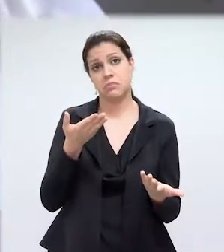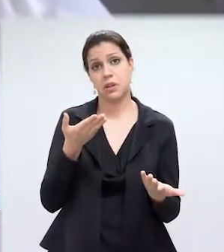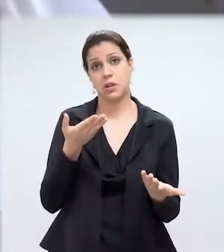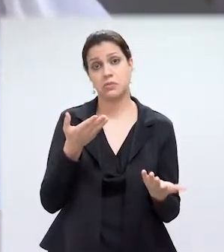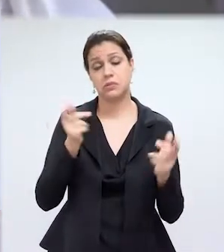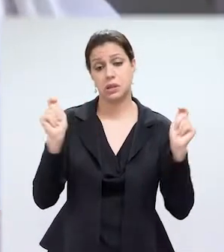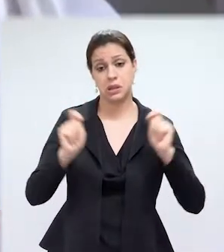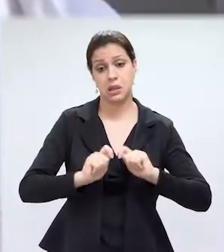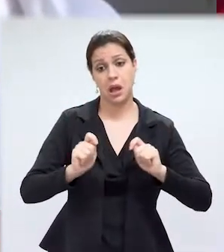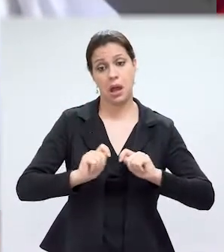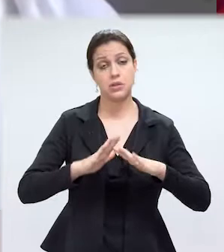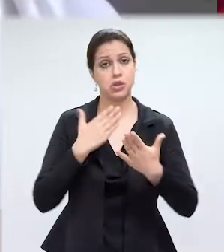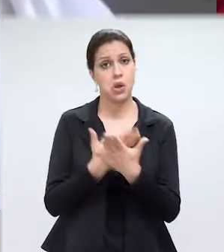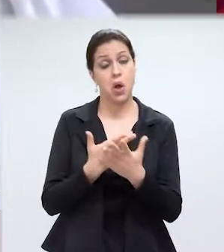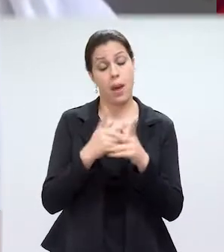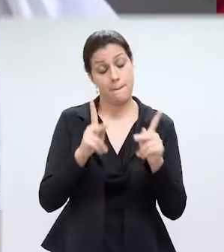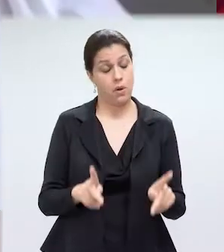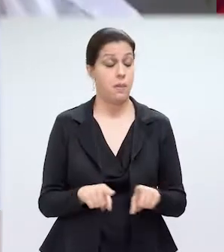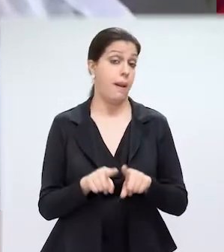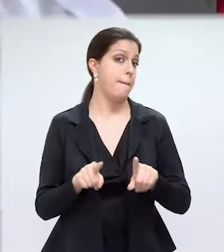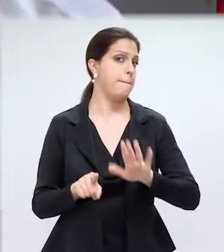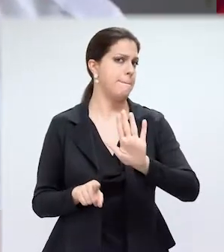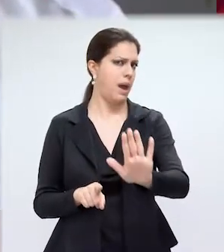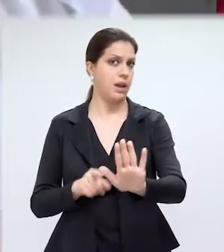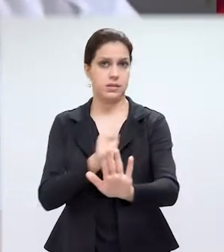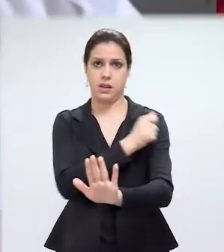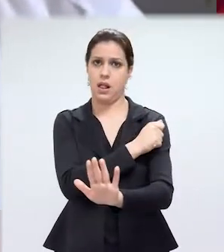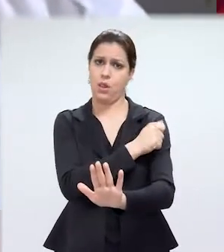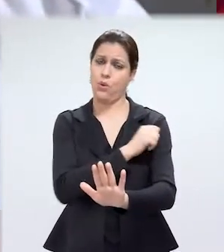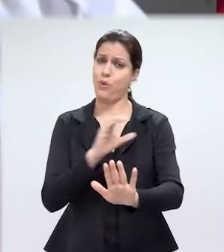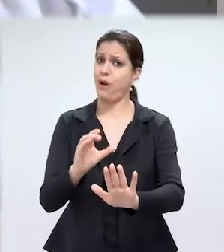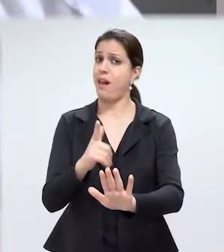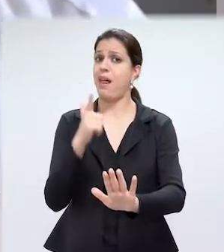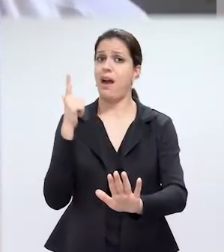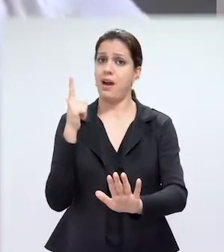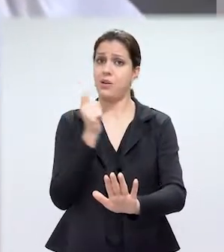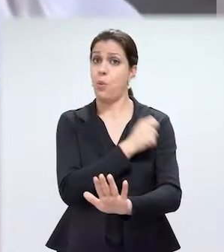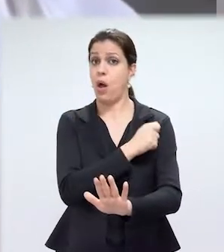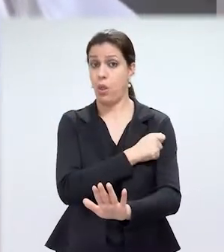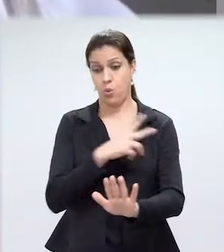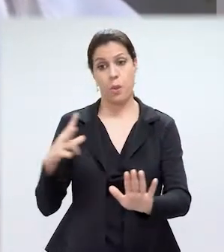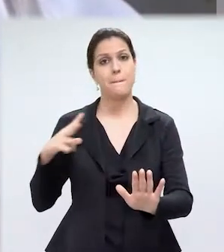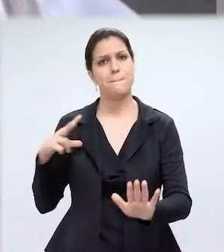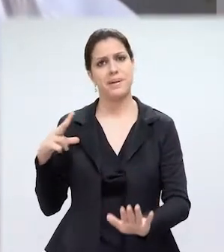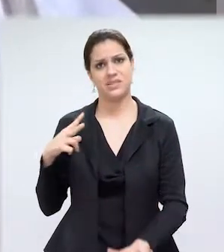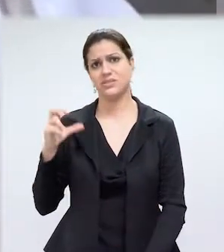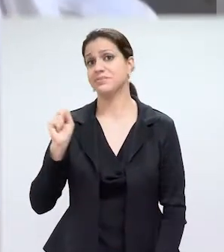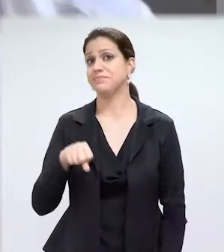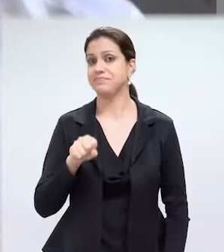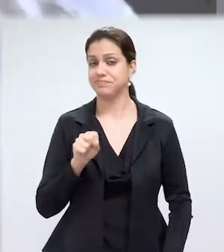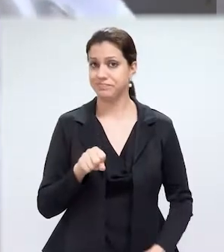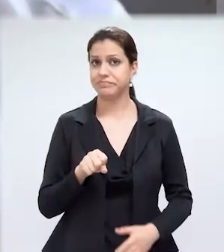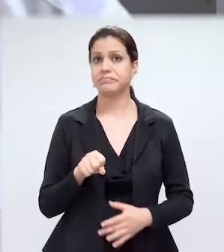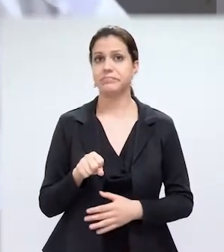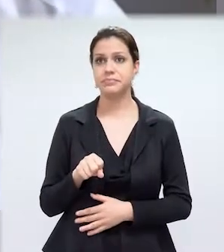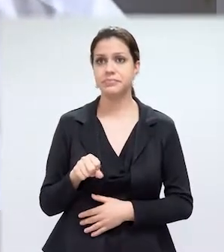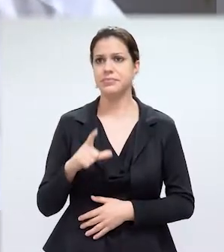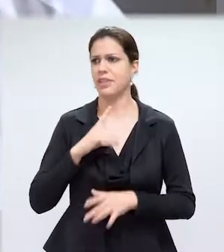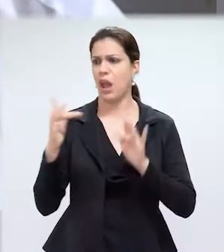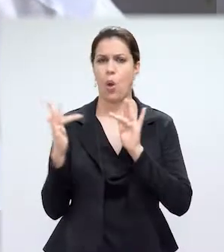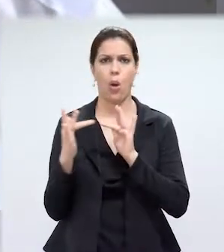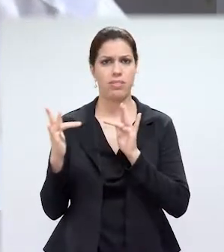filho estar na escola particular, entendeu? Então, eu acho que... Agora, em relação ao aluno, claro, o aluno da